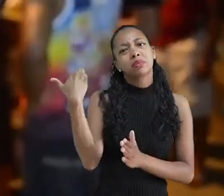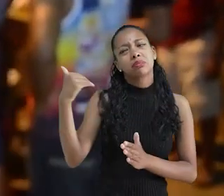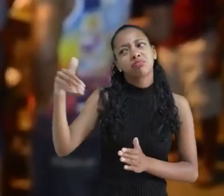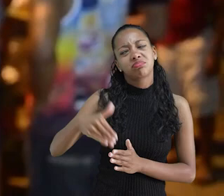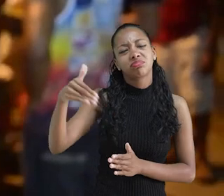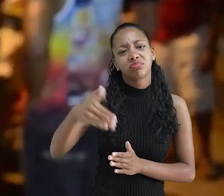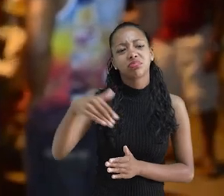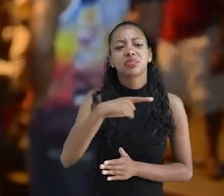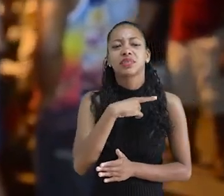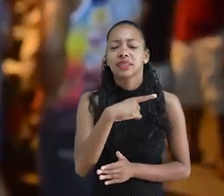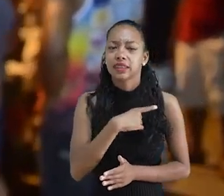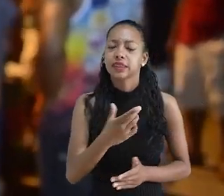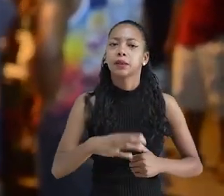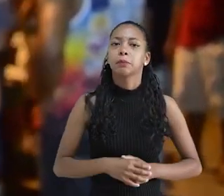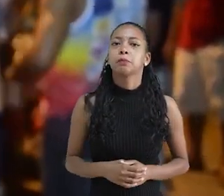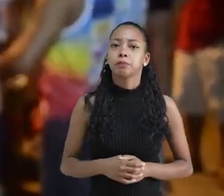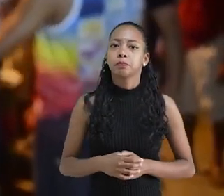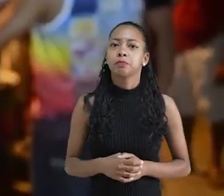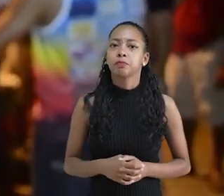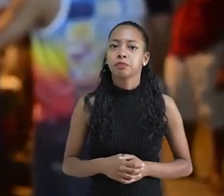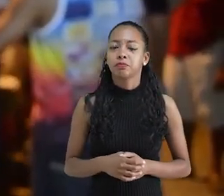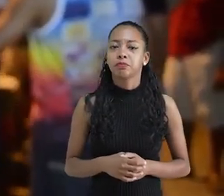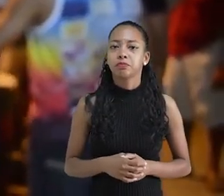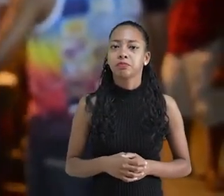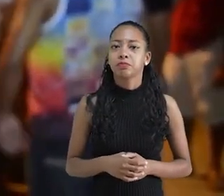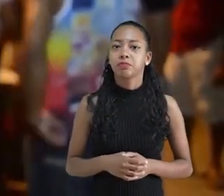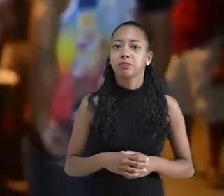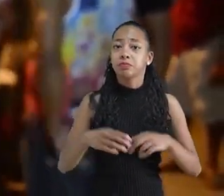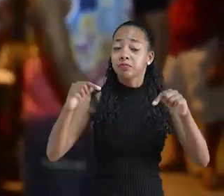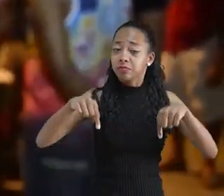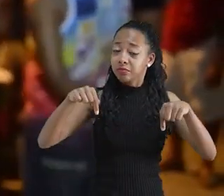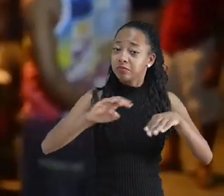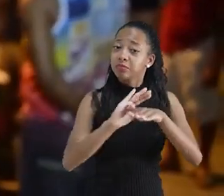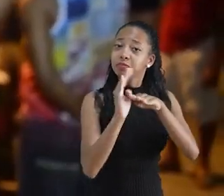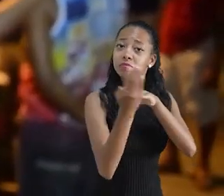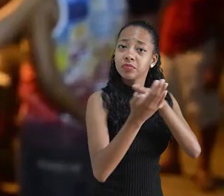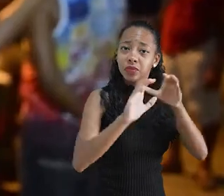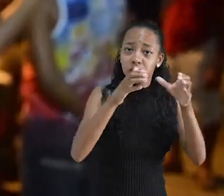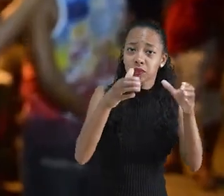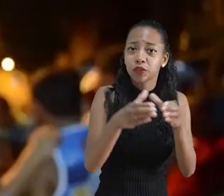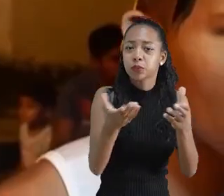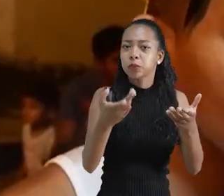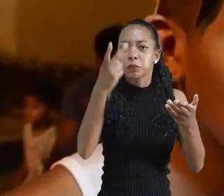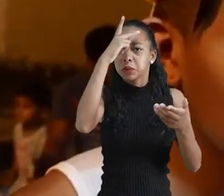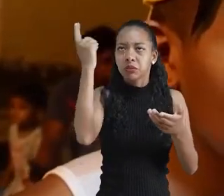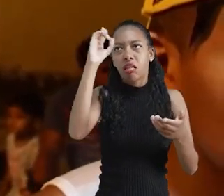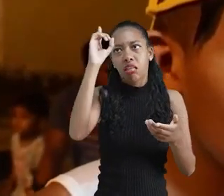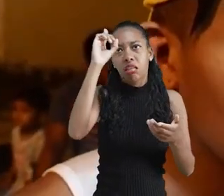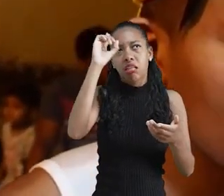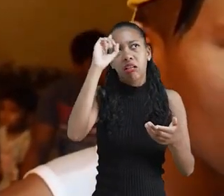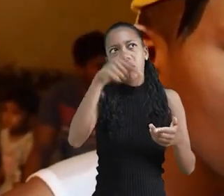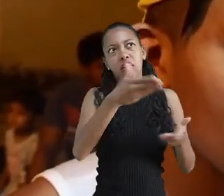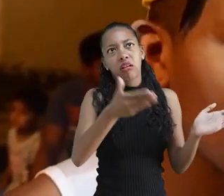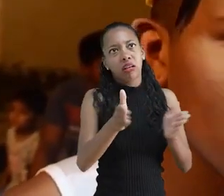emprego né para toda a comunidade aqui e tira as pessoas do vício do dia a dia da rua a gente vai levar a